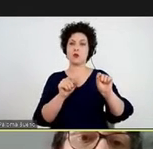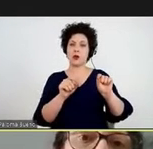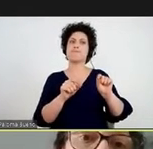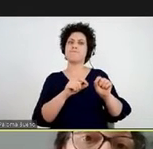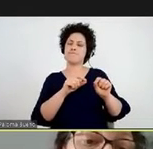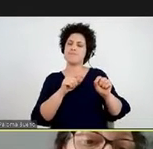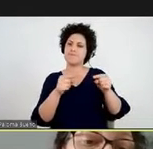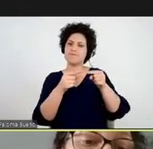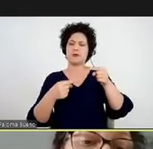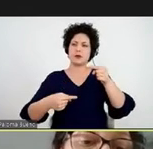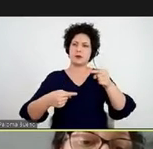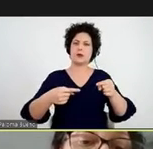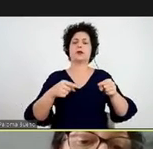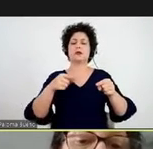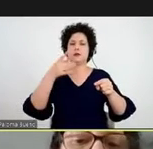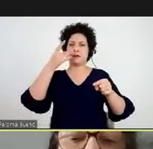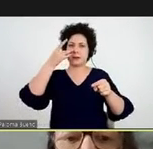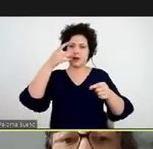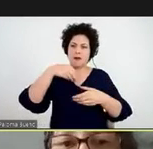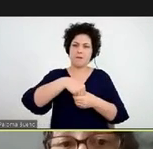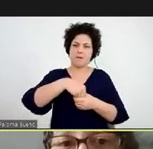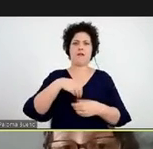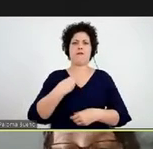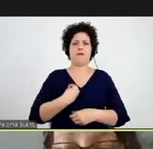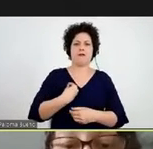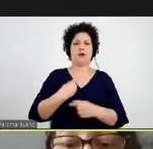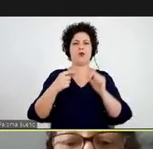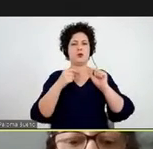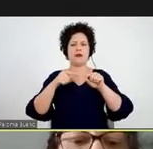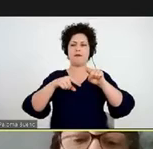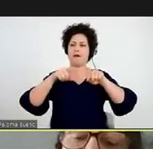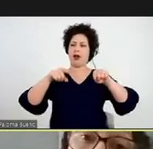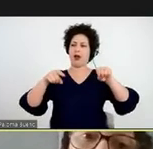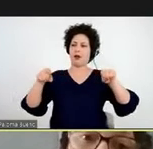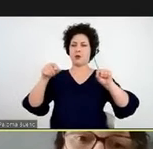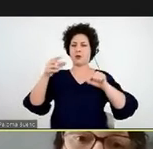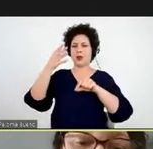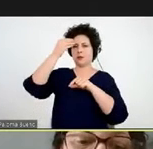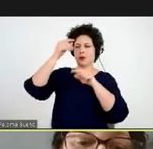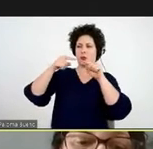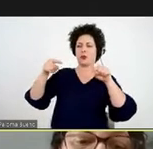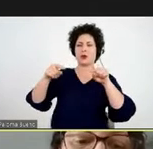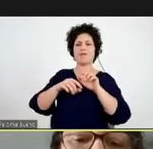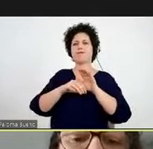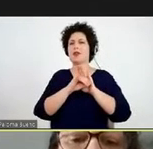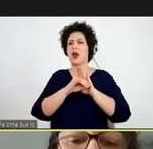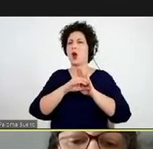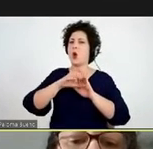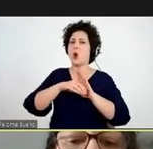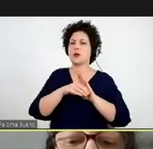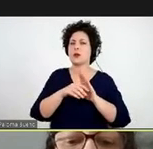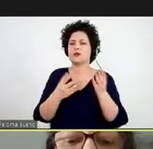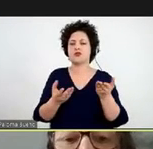está indiscutivelmente presente nas várias nuances da memória, que é o conceito de identidade, não é? E, em